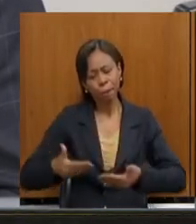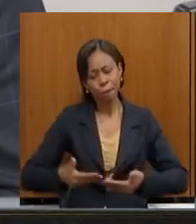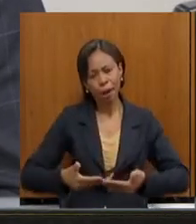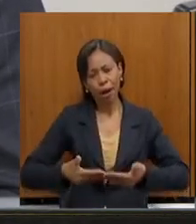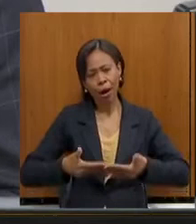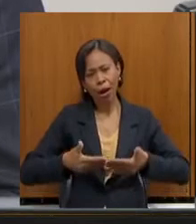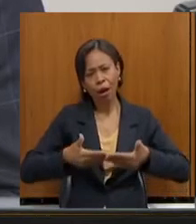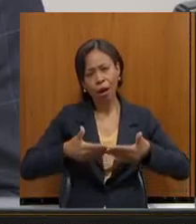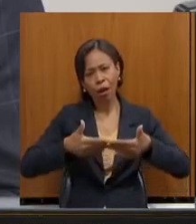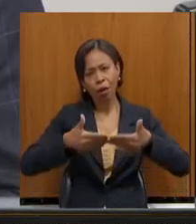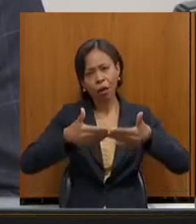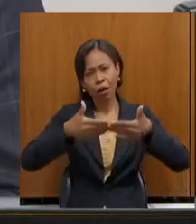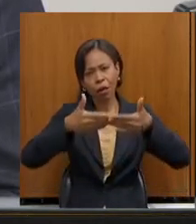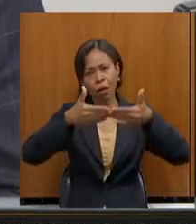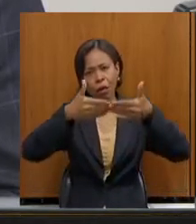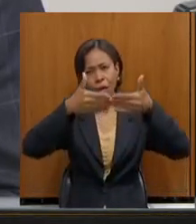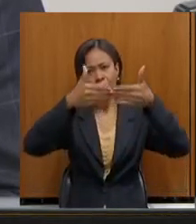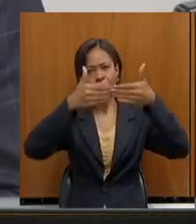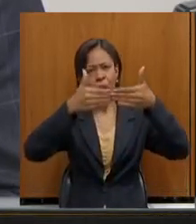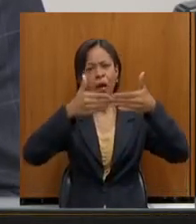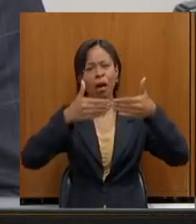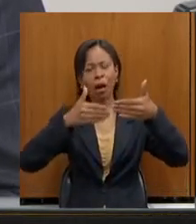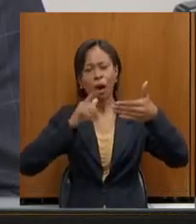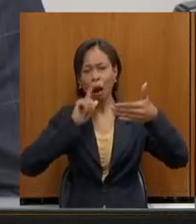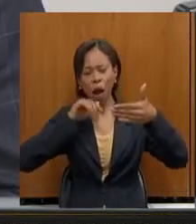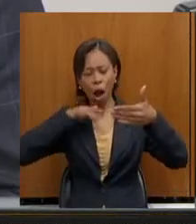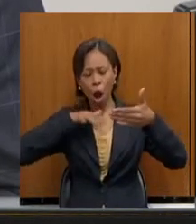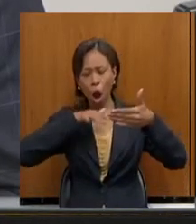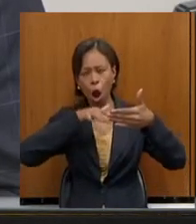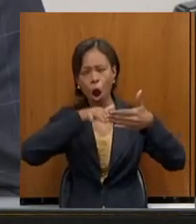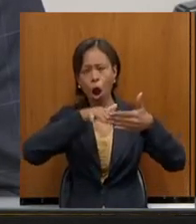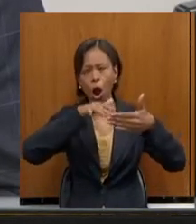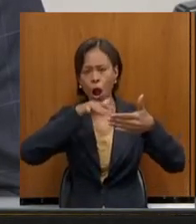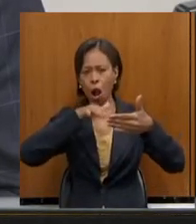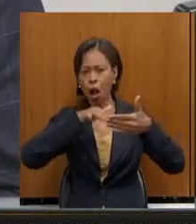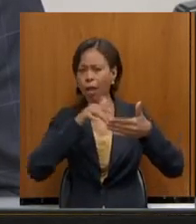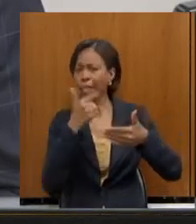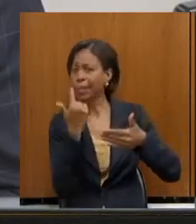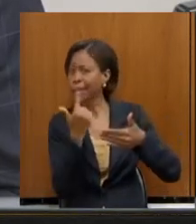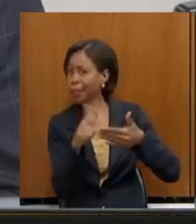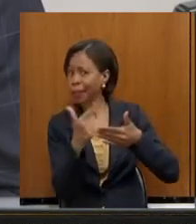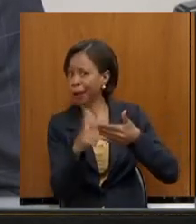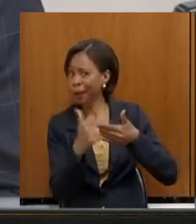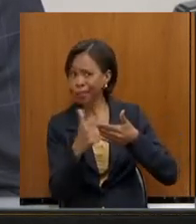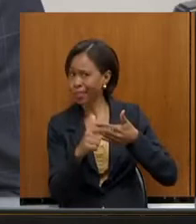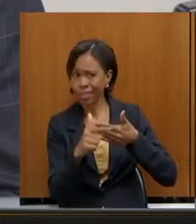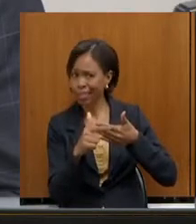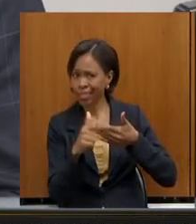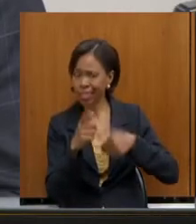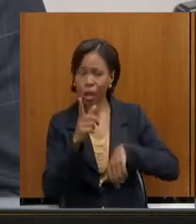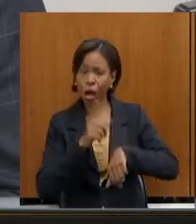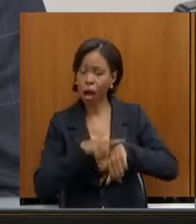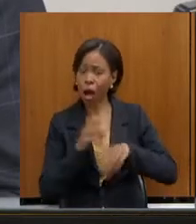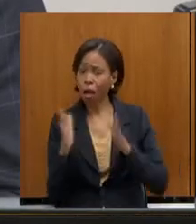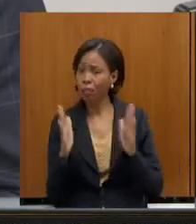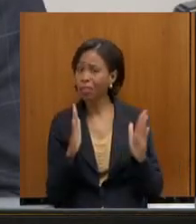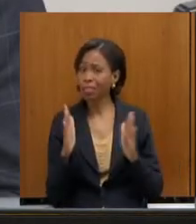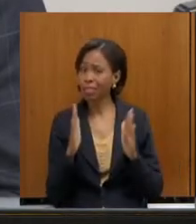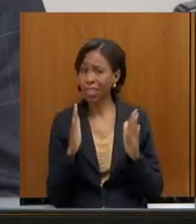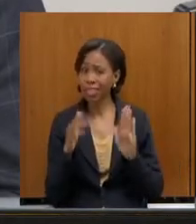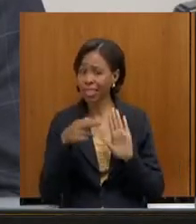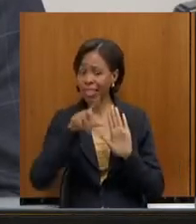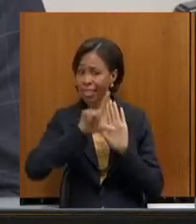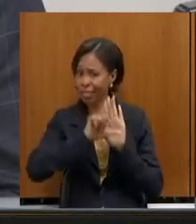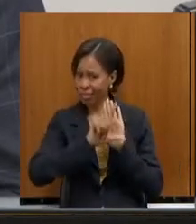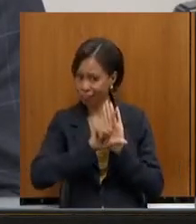o que não cumpriram e não tem prazo de cumprimento da lei mais de Lamas nunca mais Qual é a